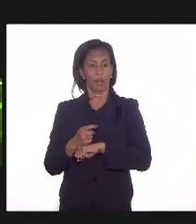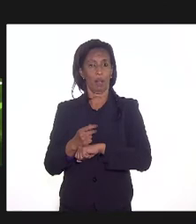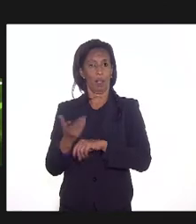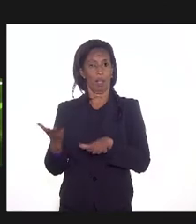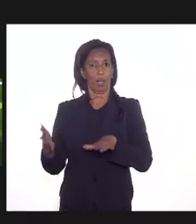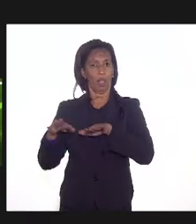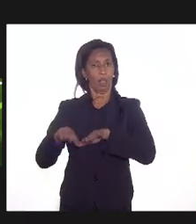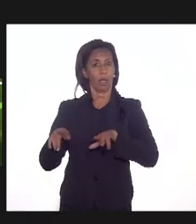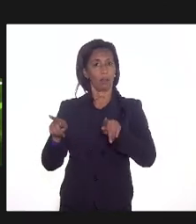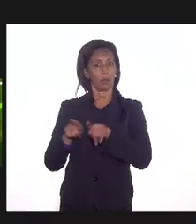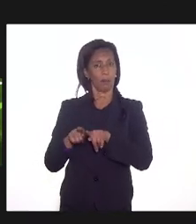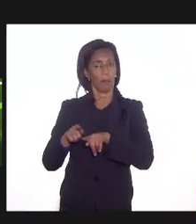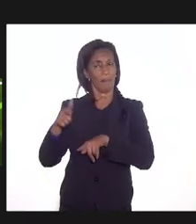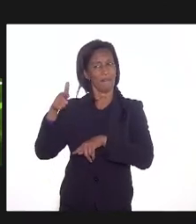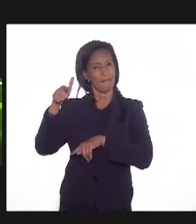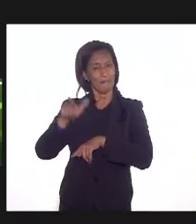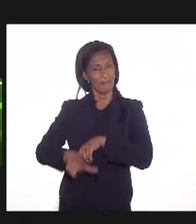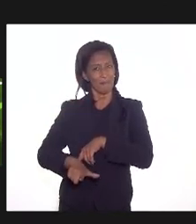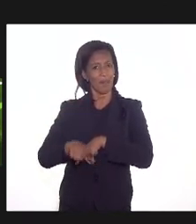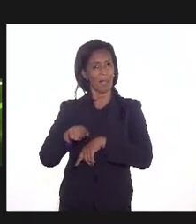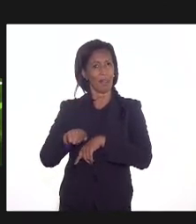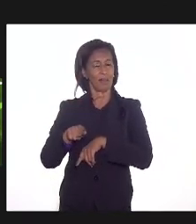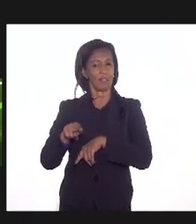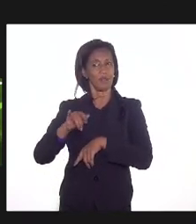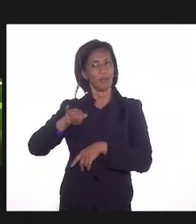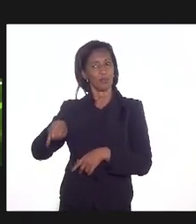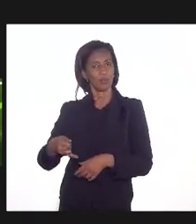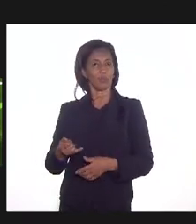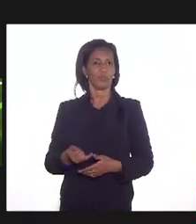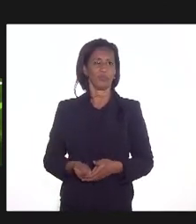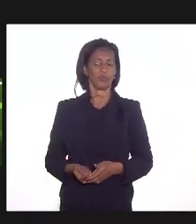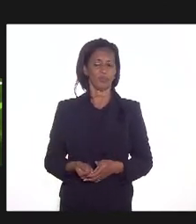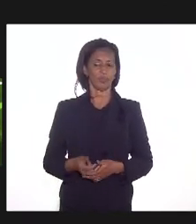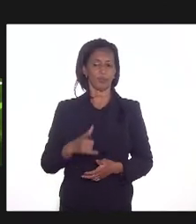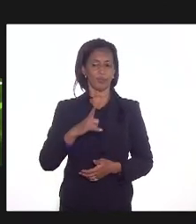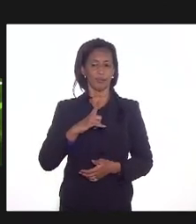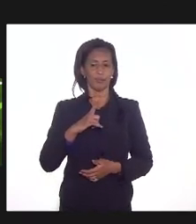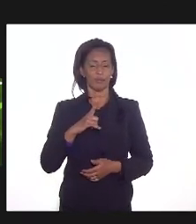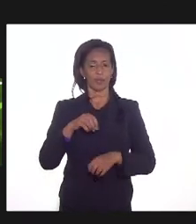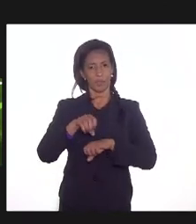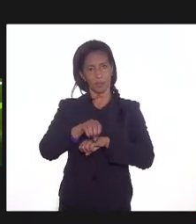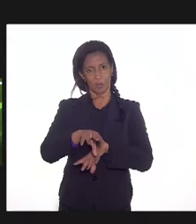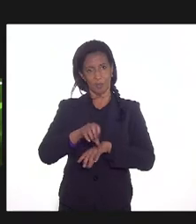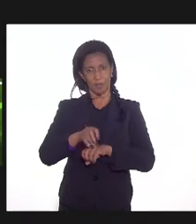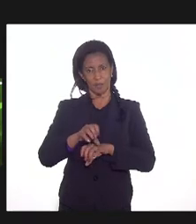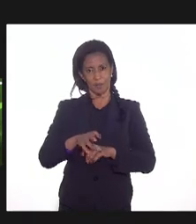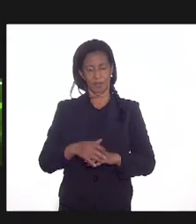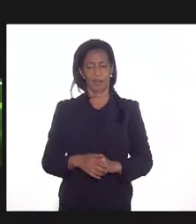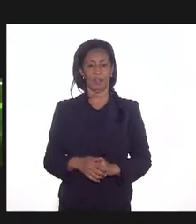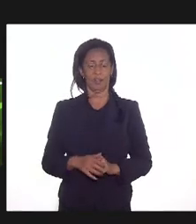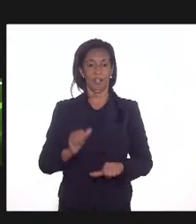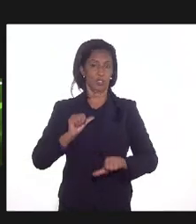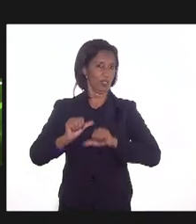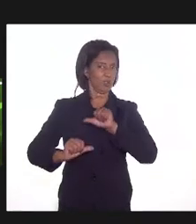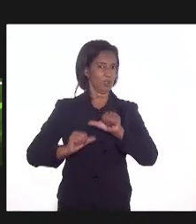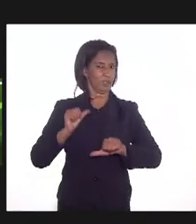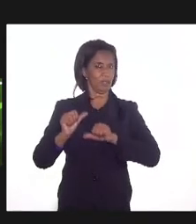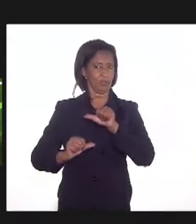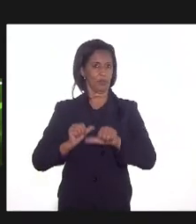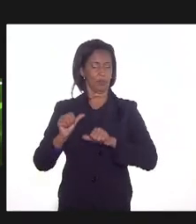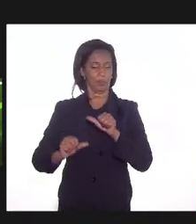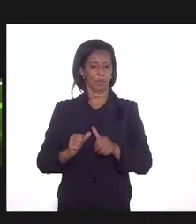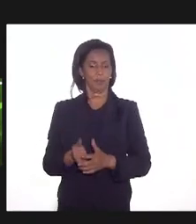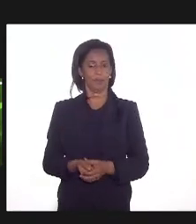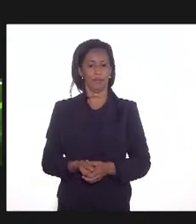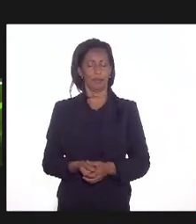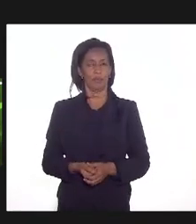agregar cada vez mais essa condição de educar, de transformar. Já foi dito